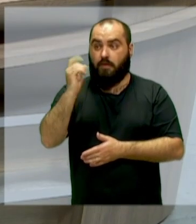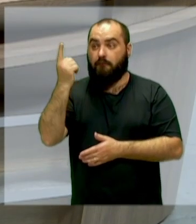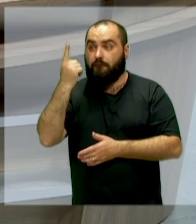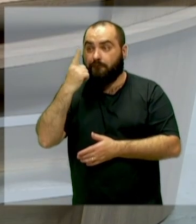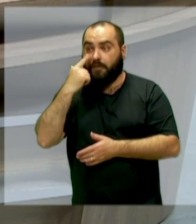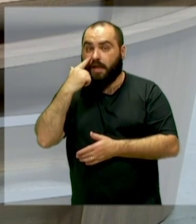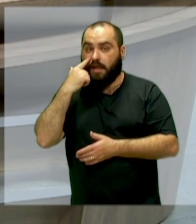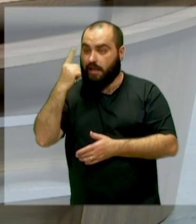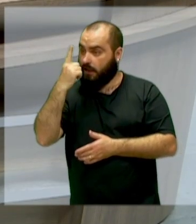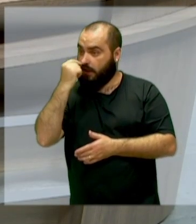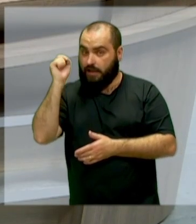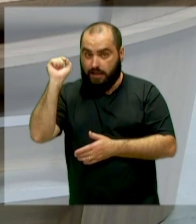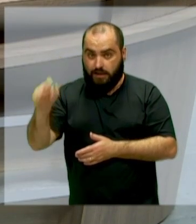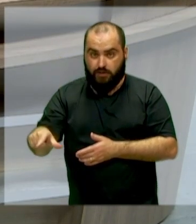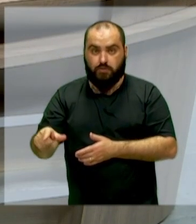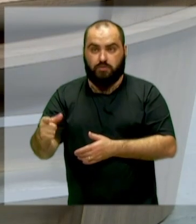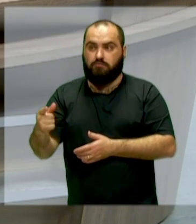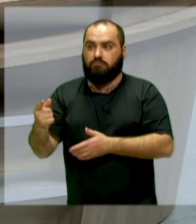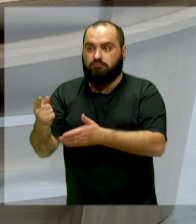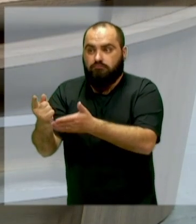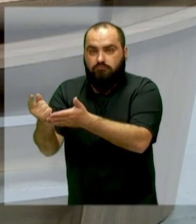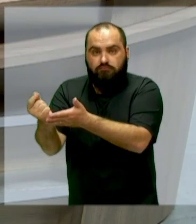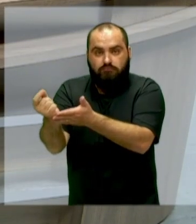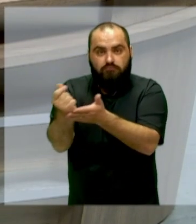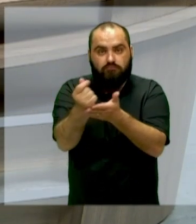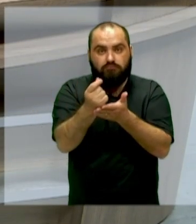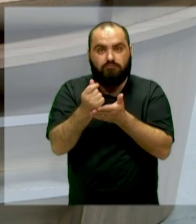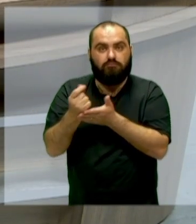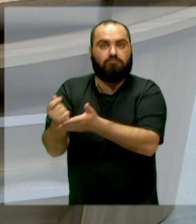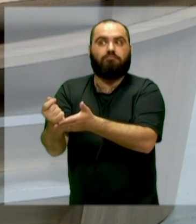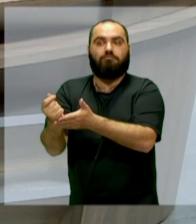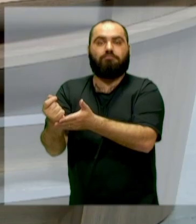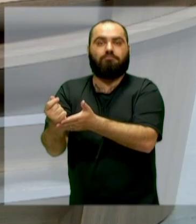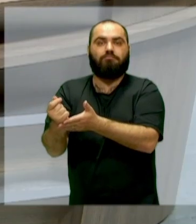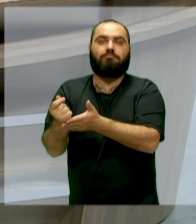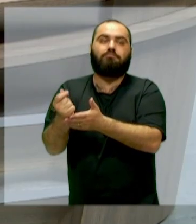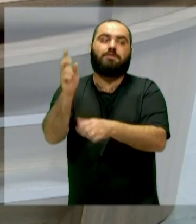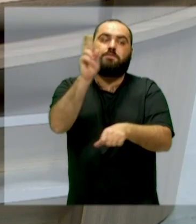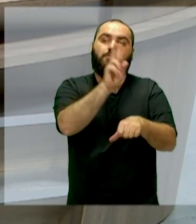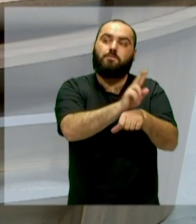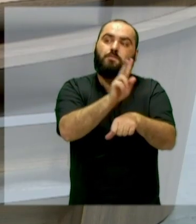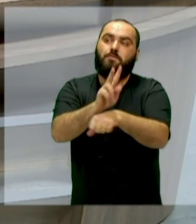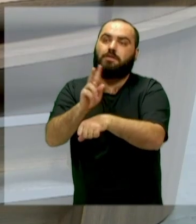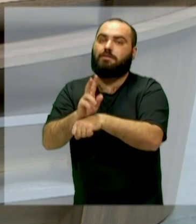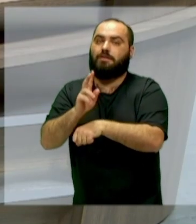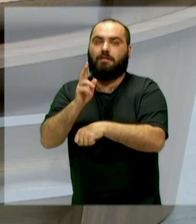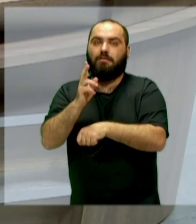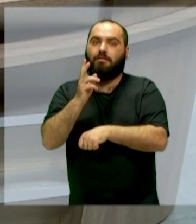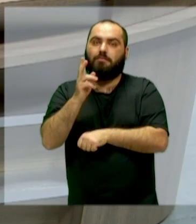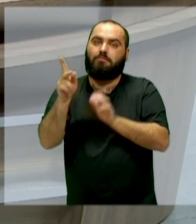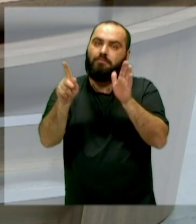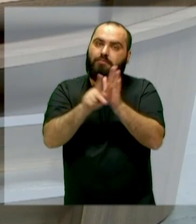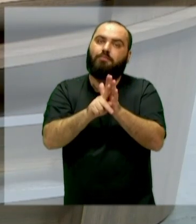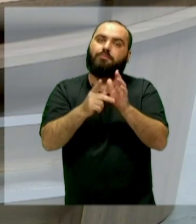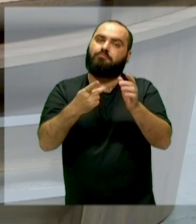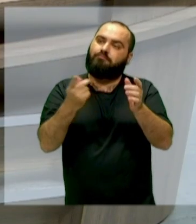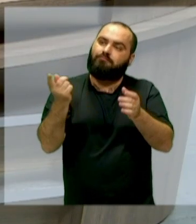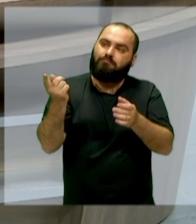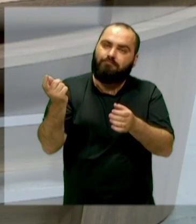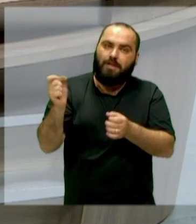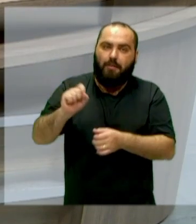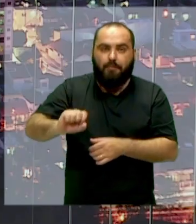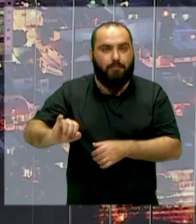né diração de trabalho e renda e ao mesmo tempo um mecanismo de preservação ambiental através da reciclagem e reaproveitamento desse